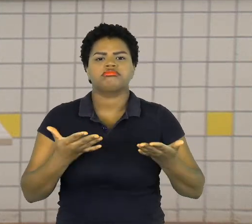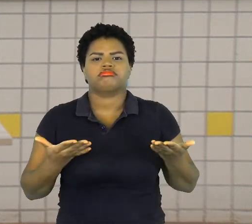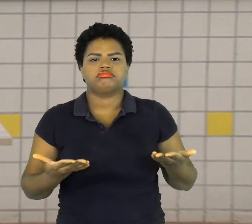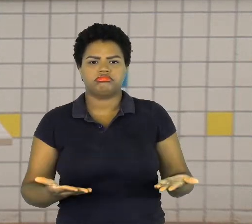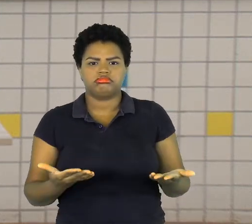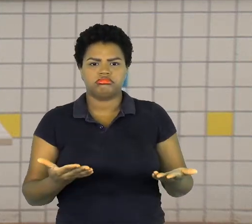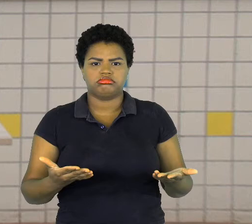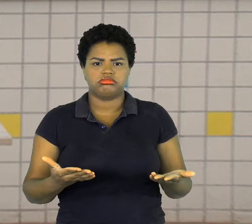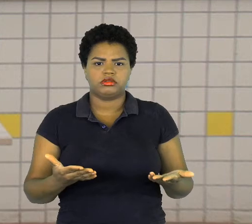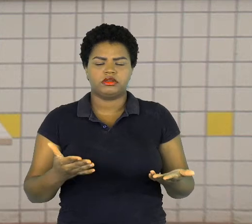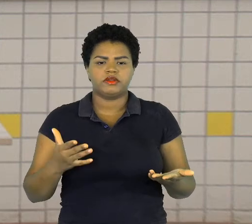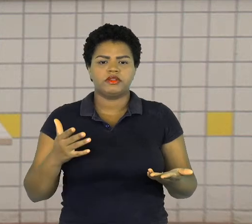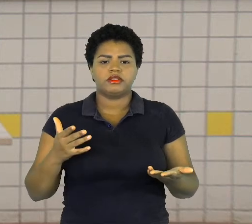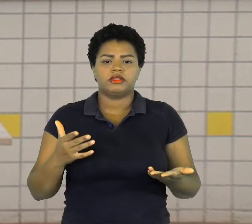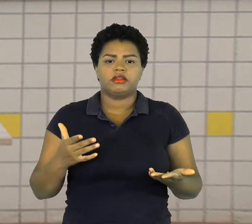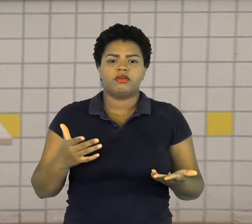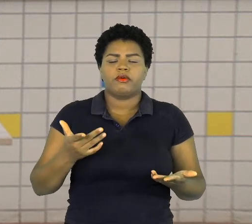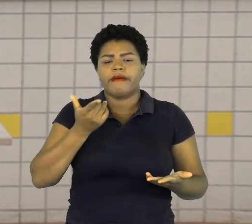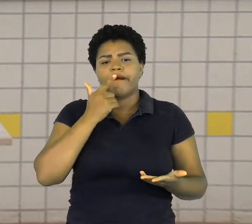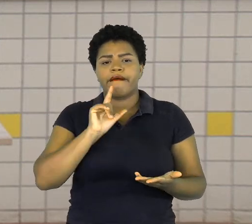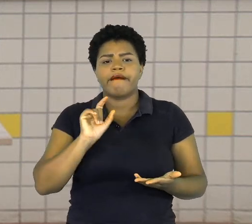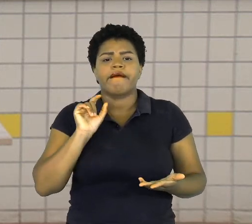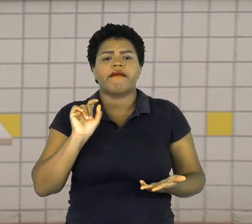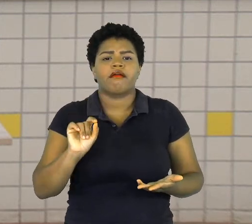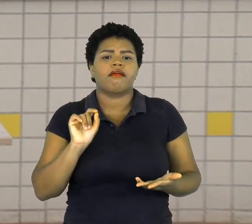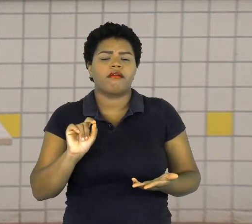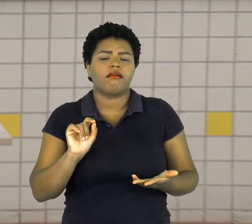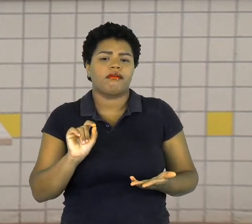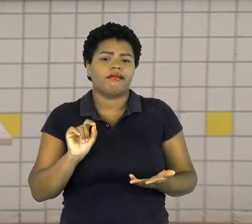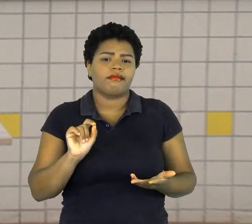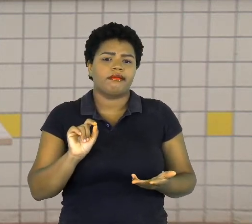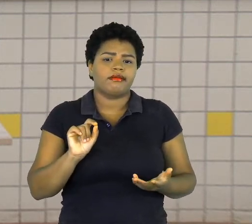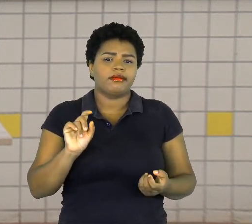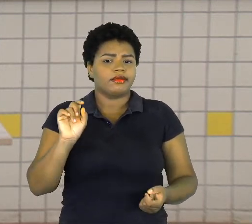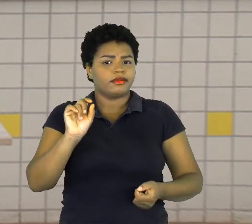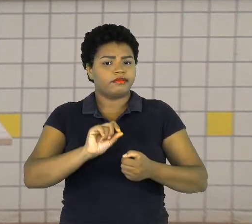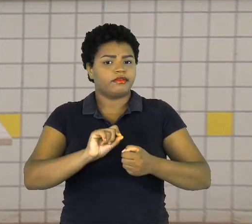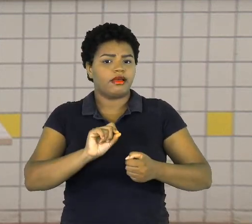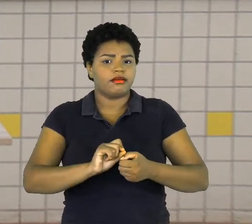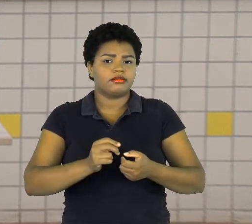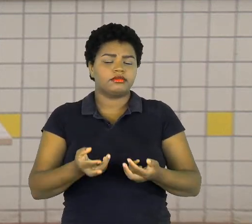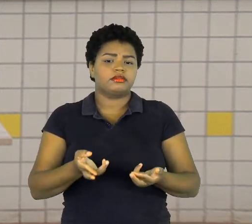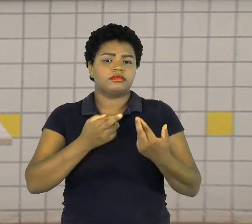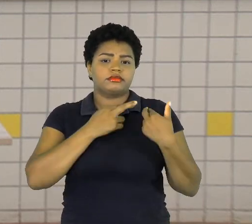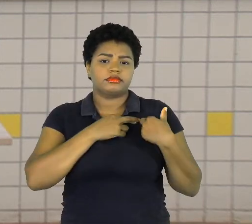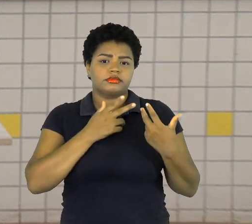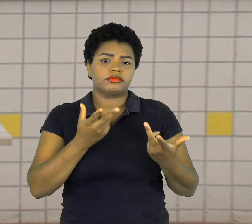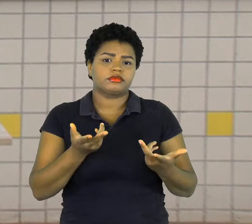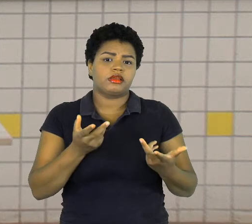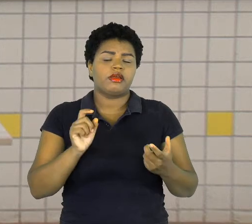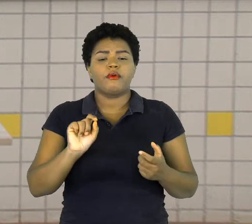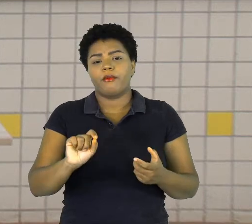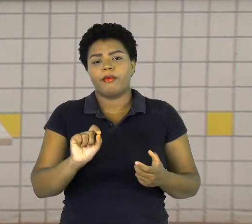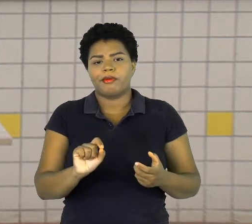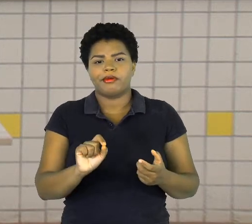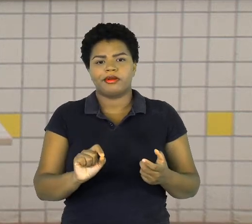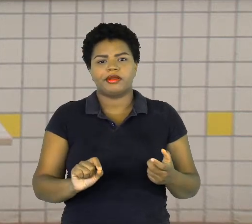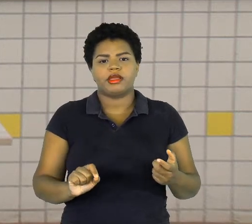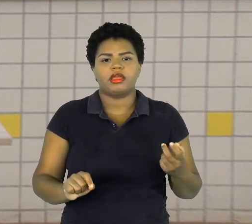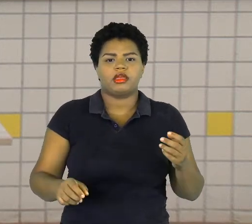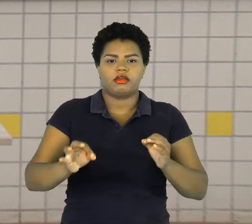são os agentes que fazem e que carregam a erosão? A água, o vento, a temperatura e a ação